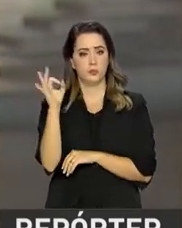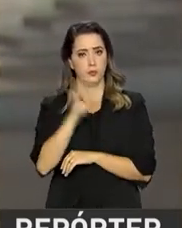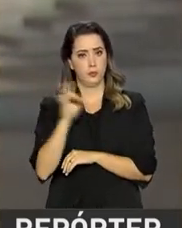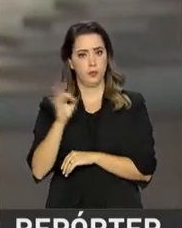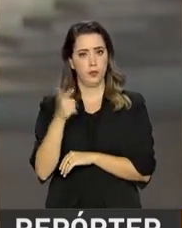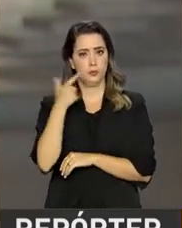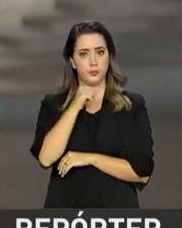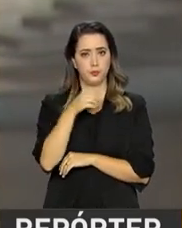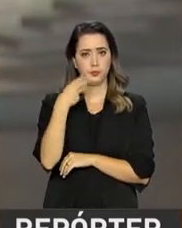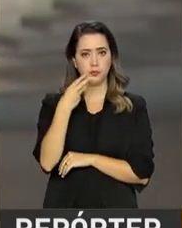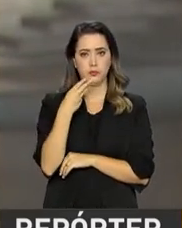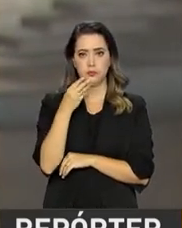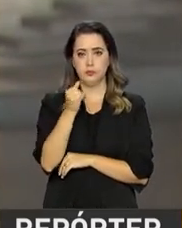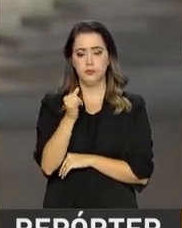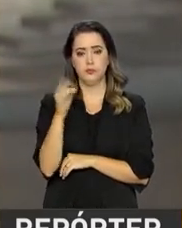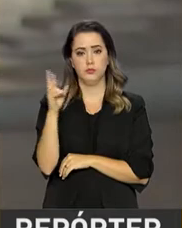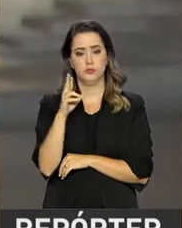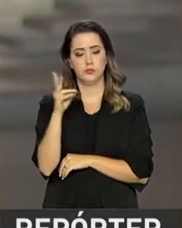alcançando os